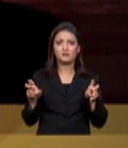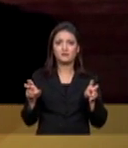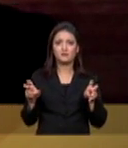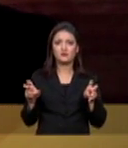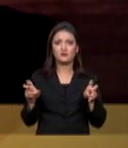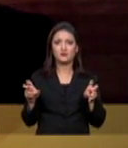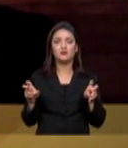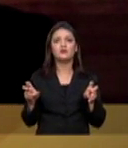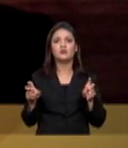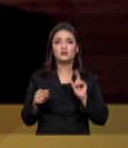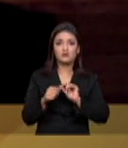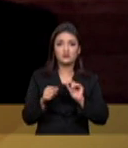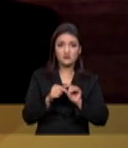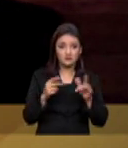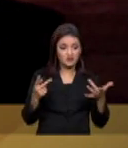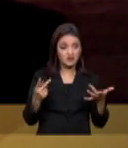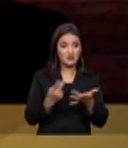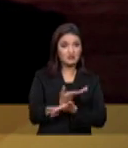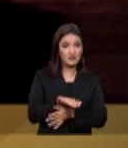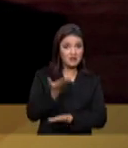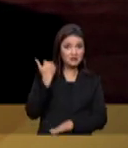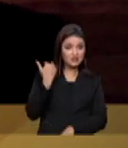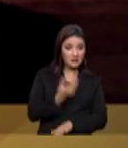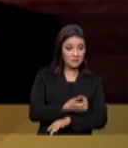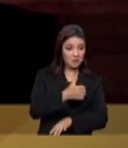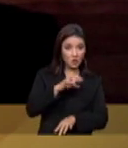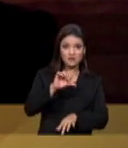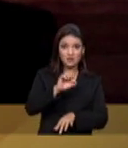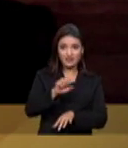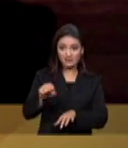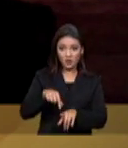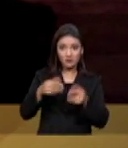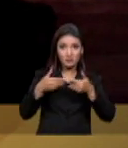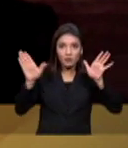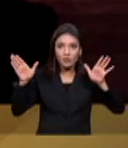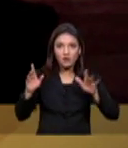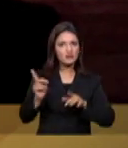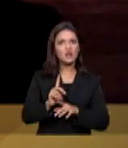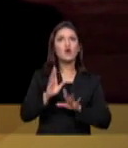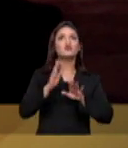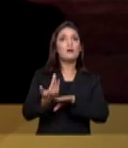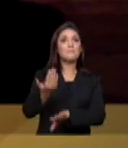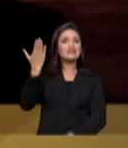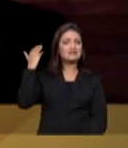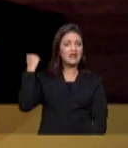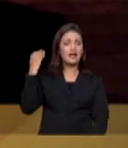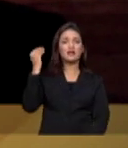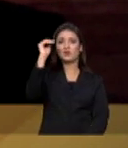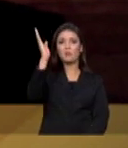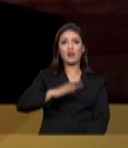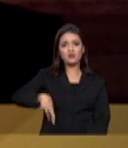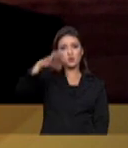em 88 colônia é possível